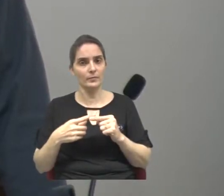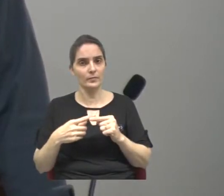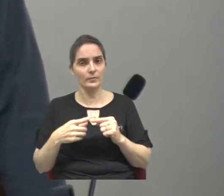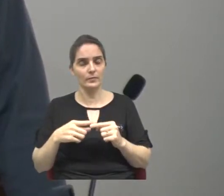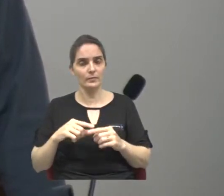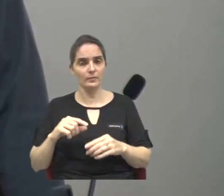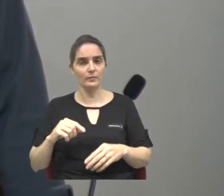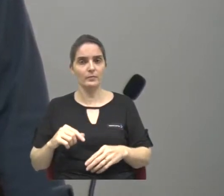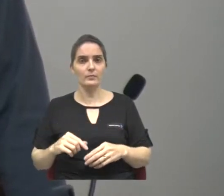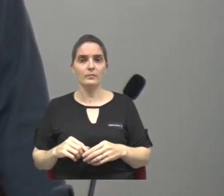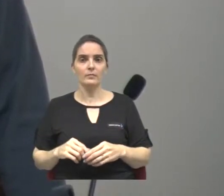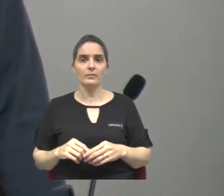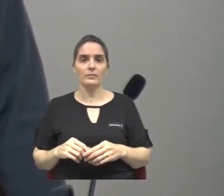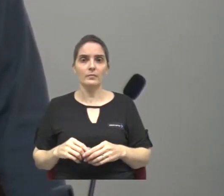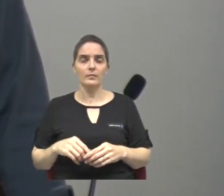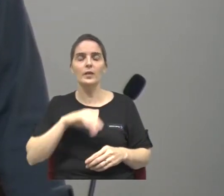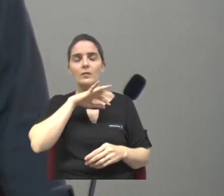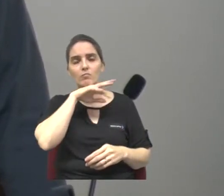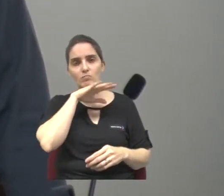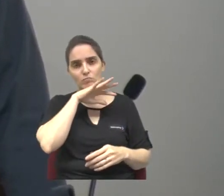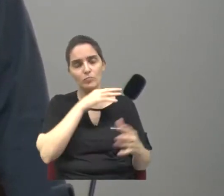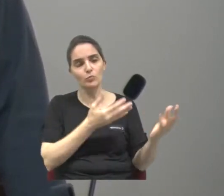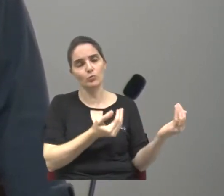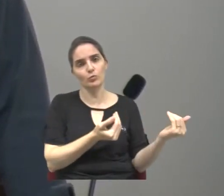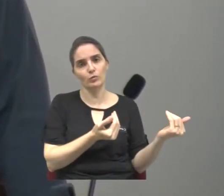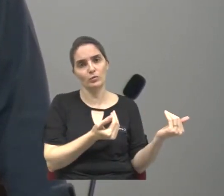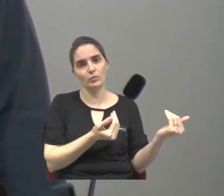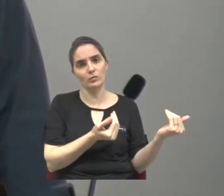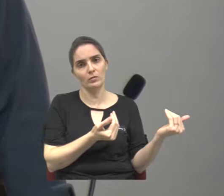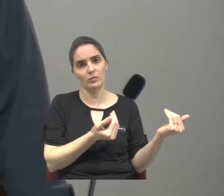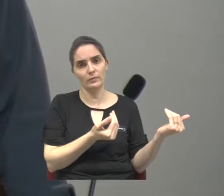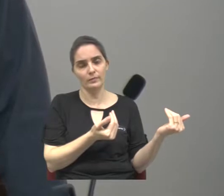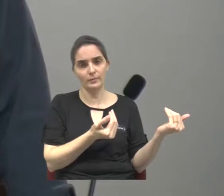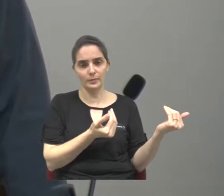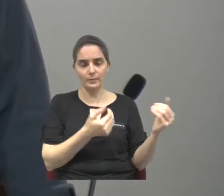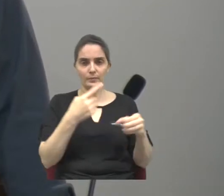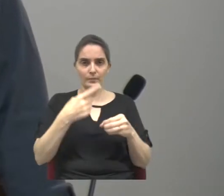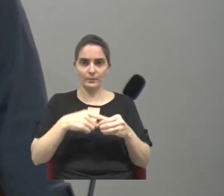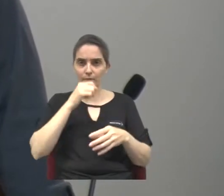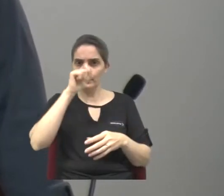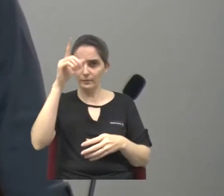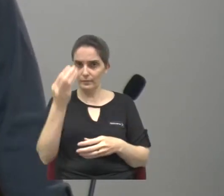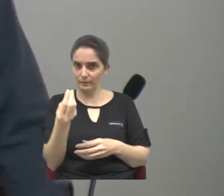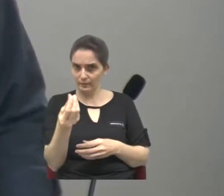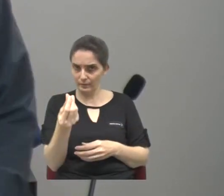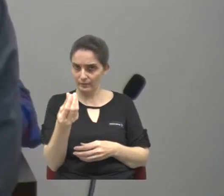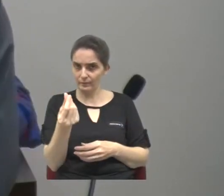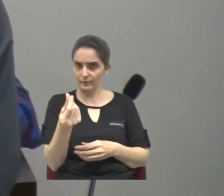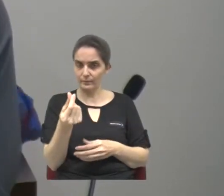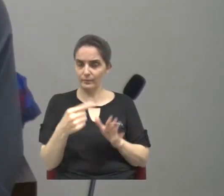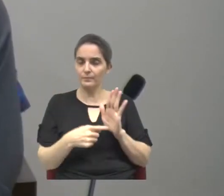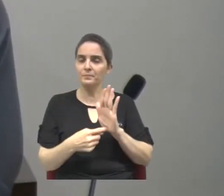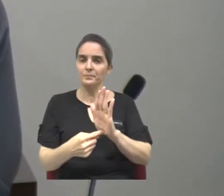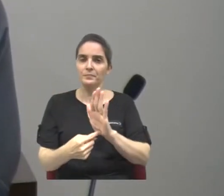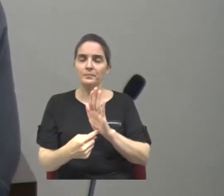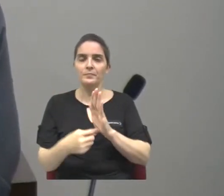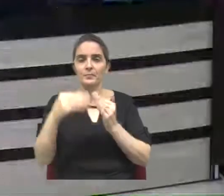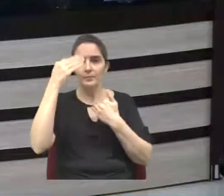mal para os nossos jovens e adolescentes da nossa cidade em questão da qualidade do que está sendo apresentado nessa bebida. Obrigado, presidente.